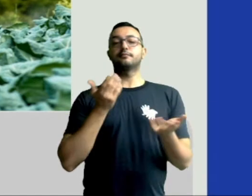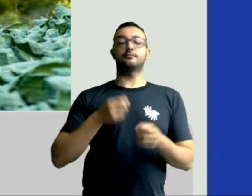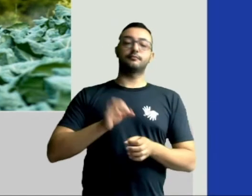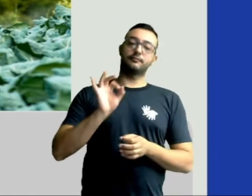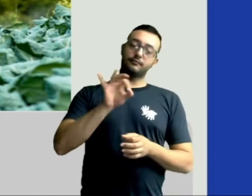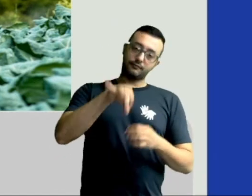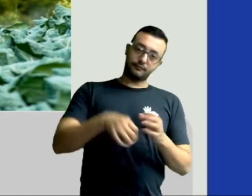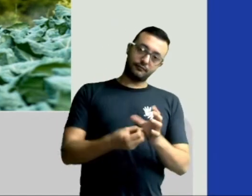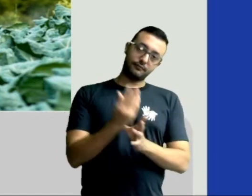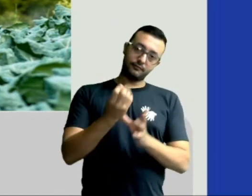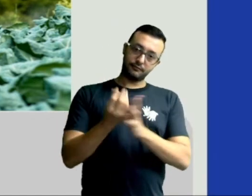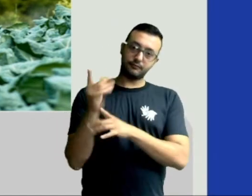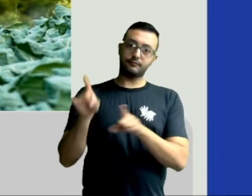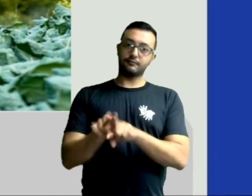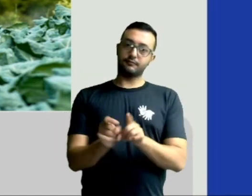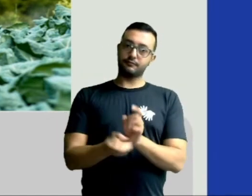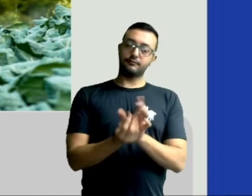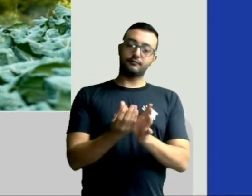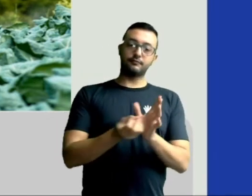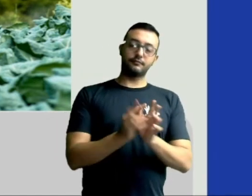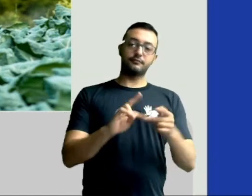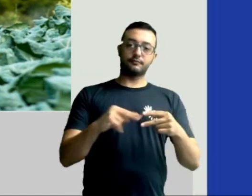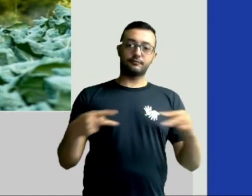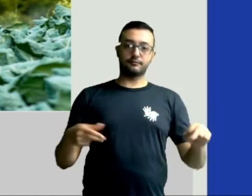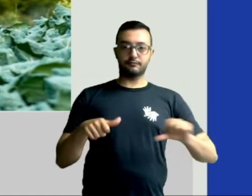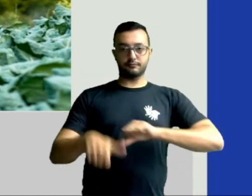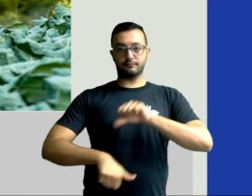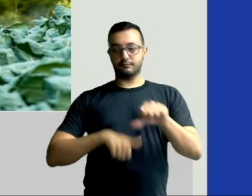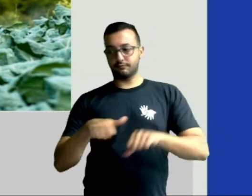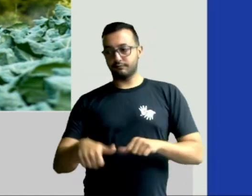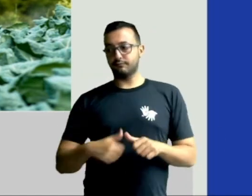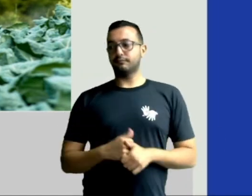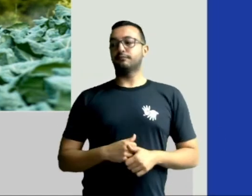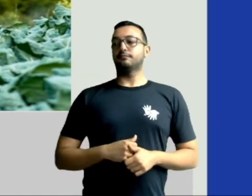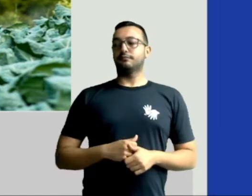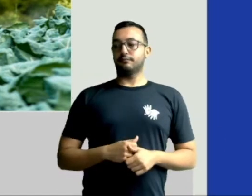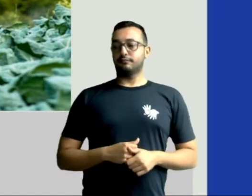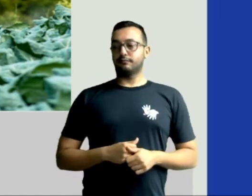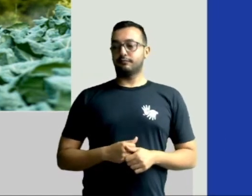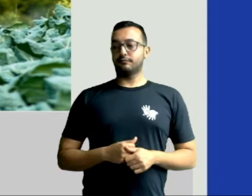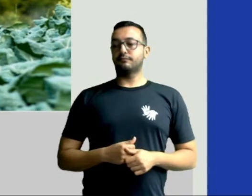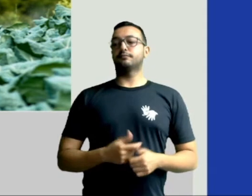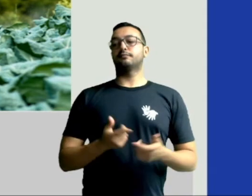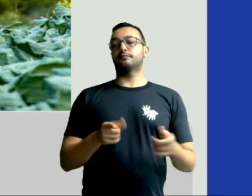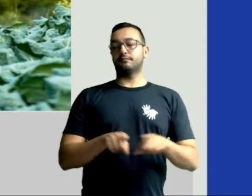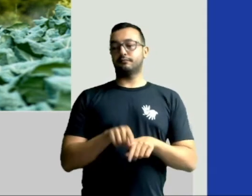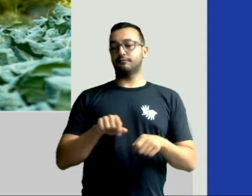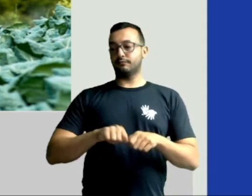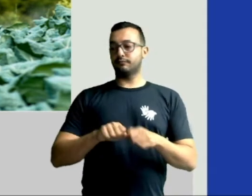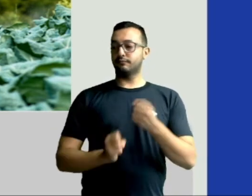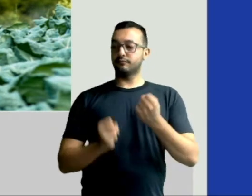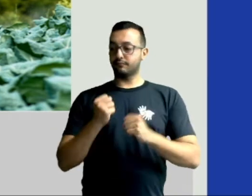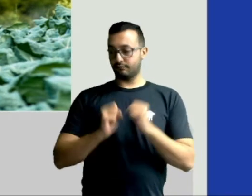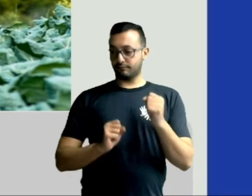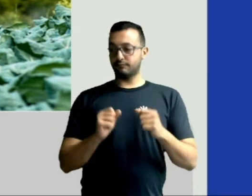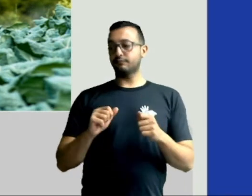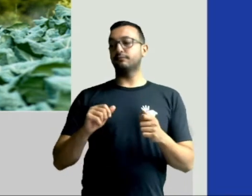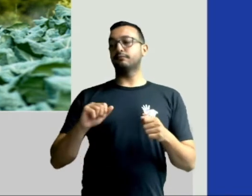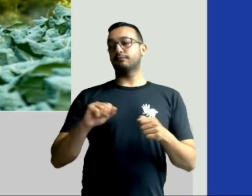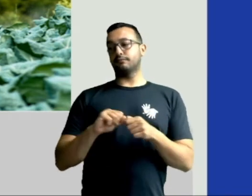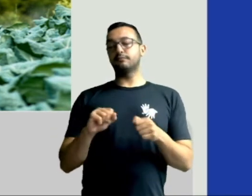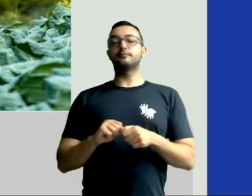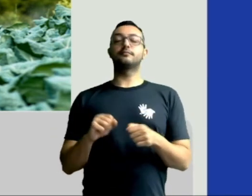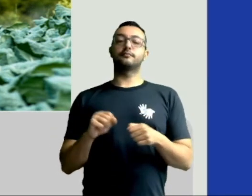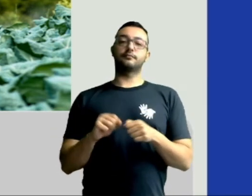dessas sementes e de plantas geneticamente modificadas, né? Esse tipo de produção tem o intuito